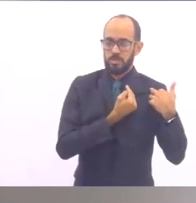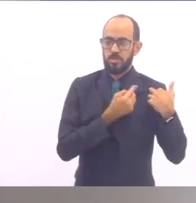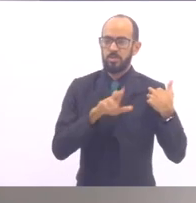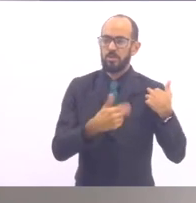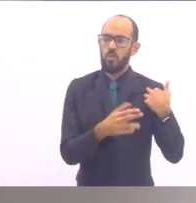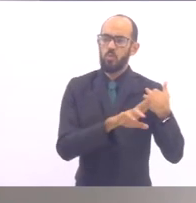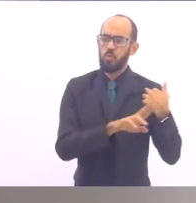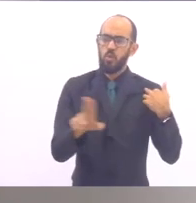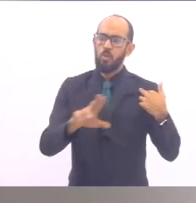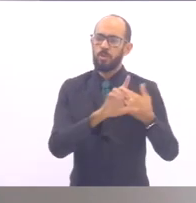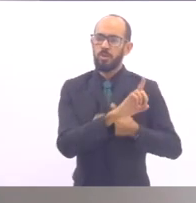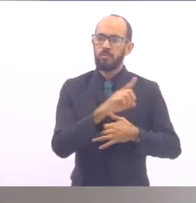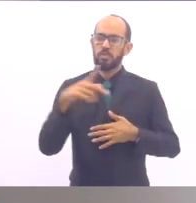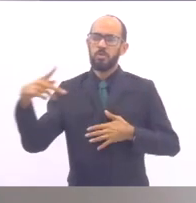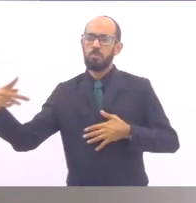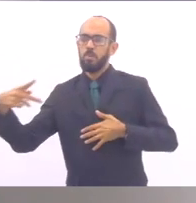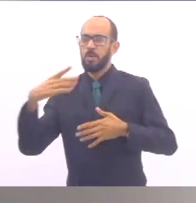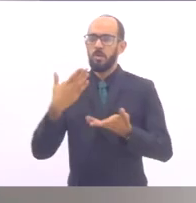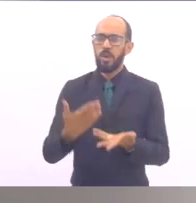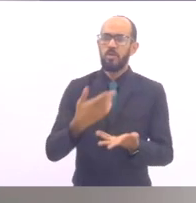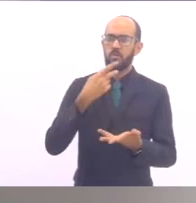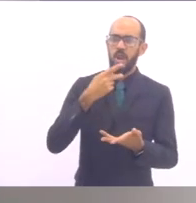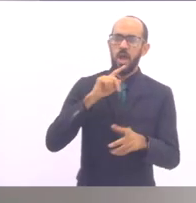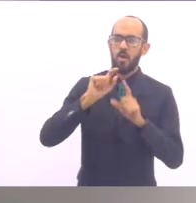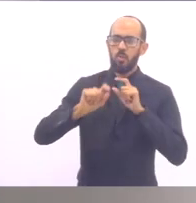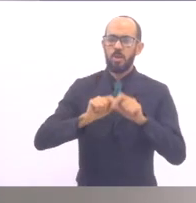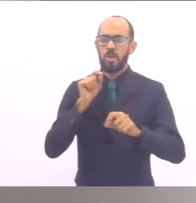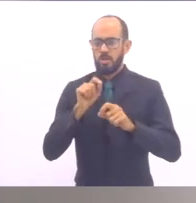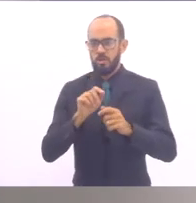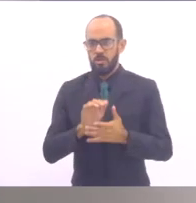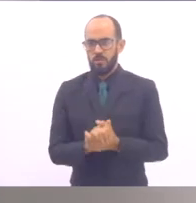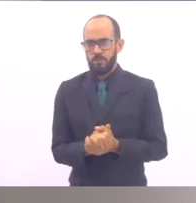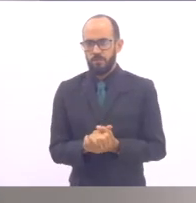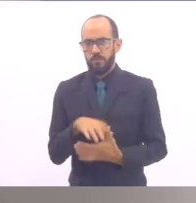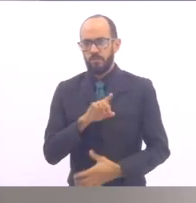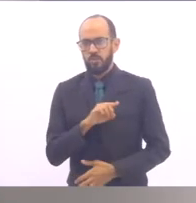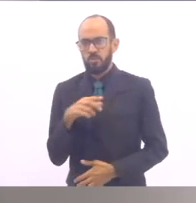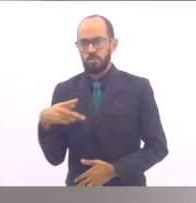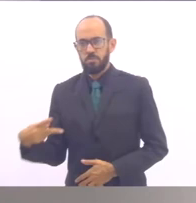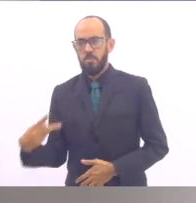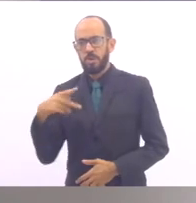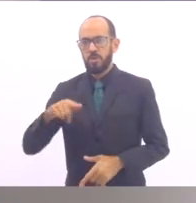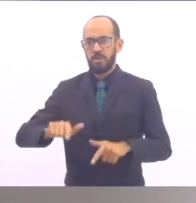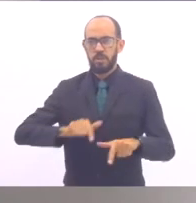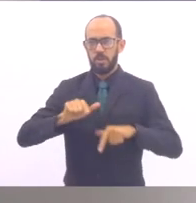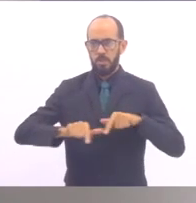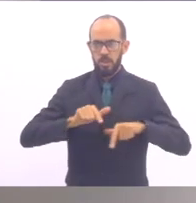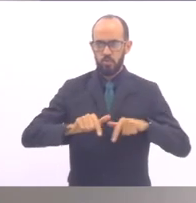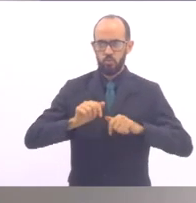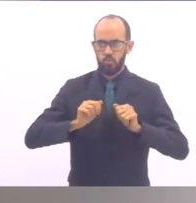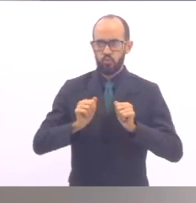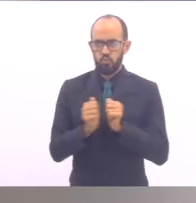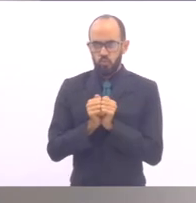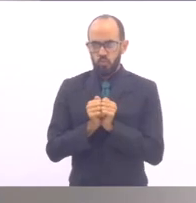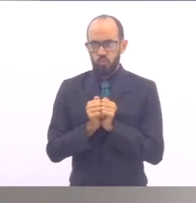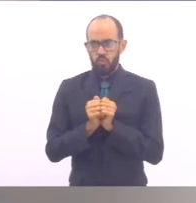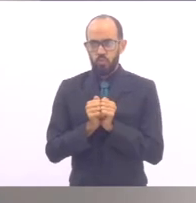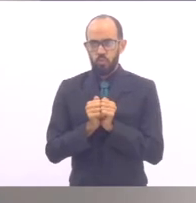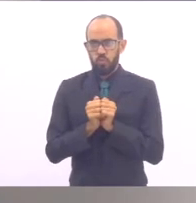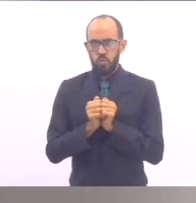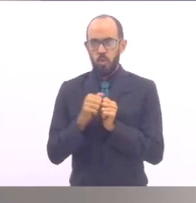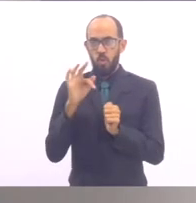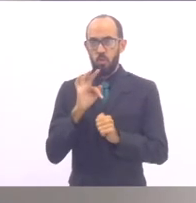Defensoria Pública, eu queria só pontuar que a Defensoria Pública vem trabalhando junto com a Defensoria Pública da